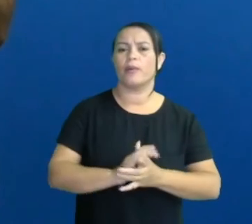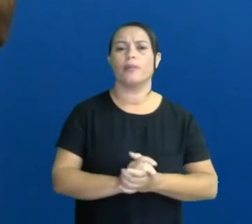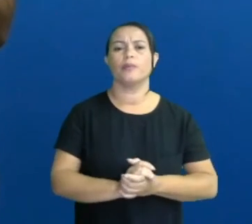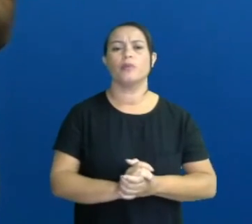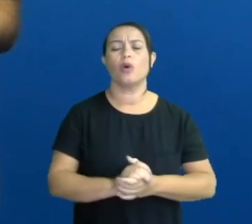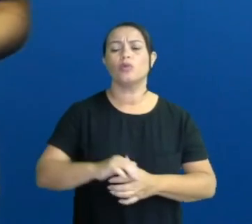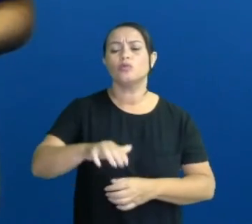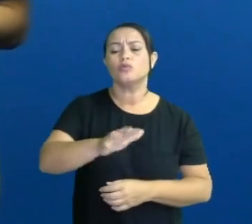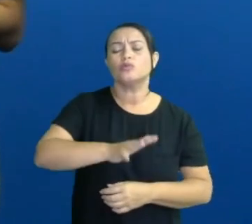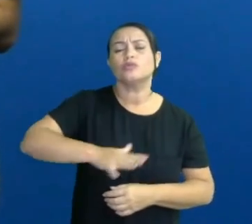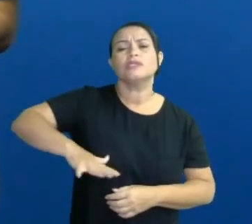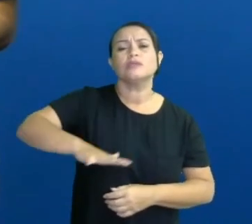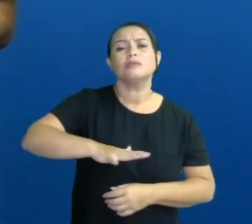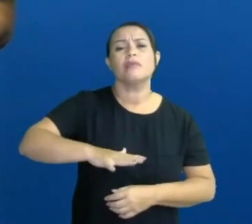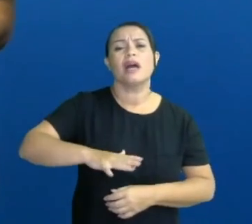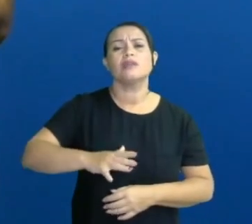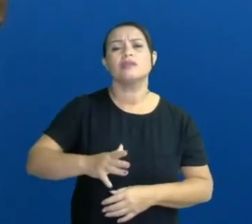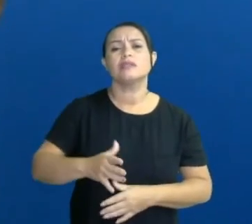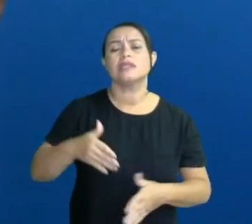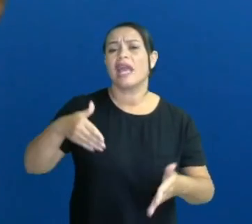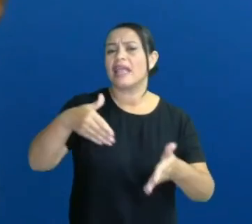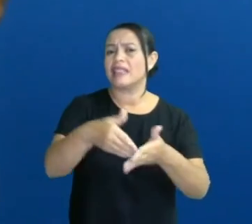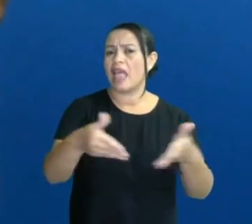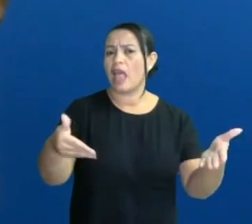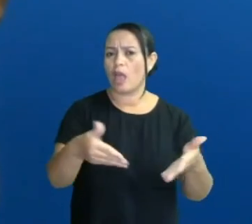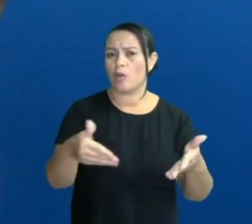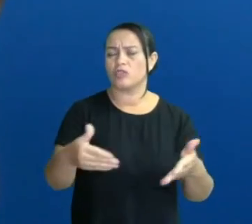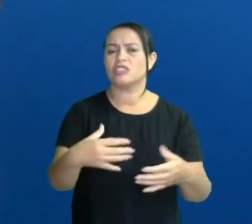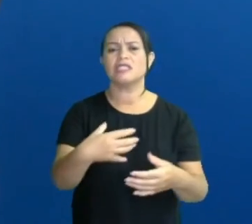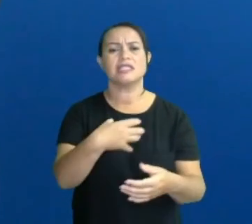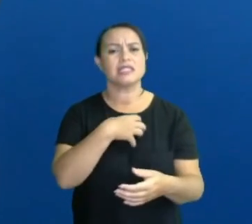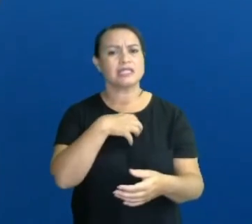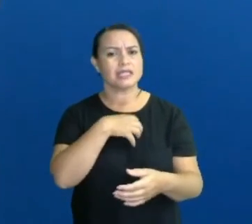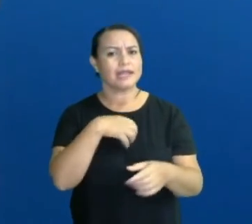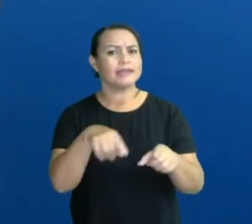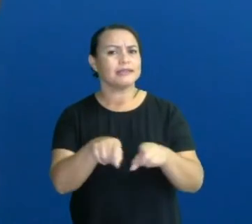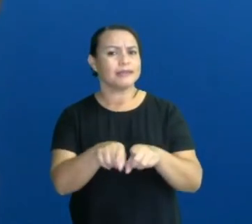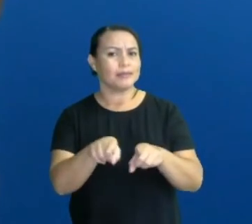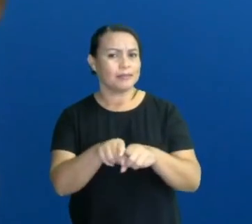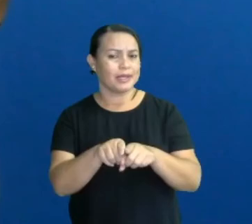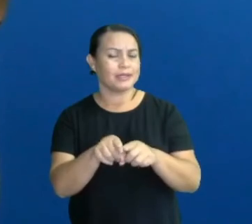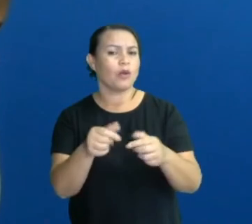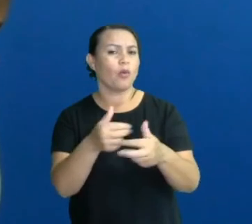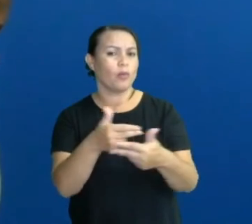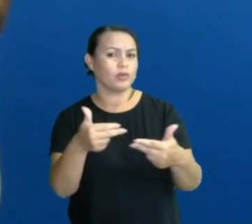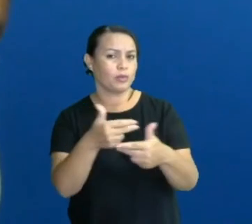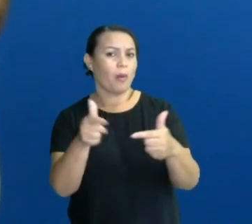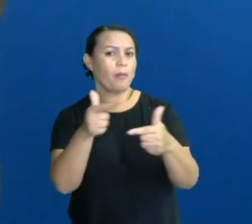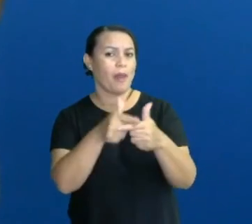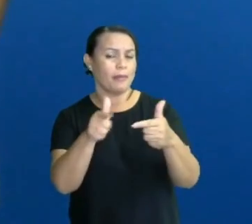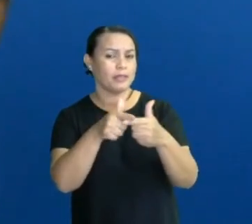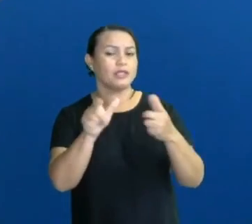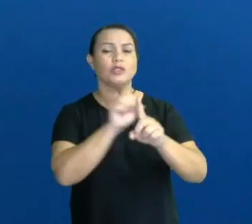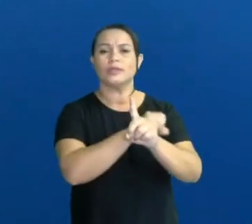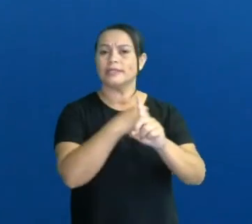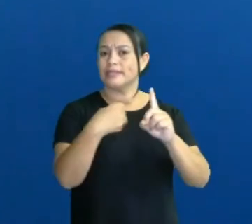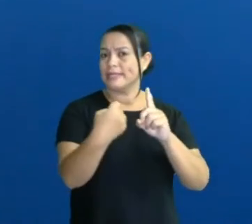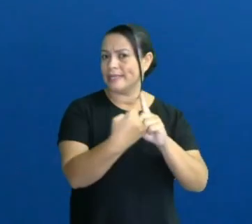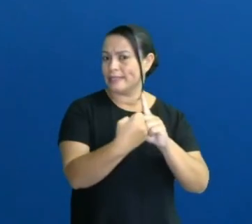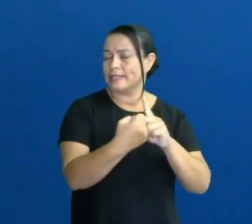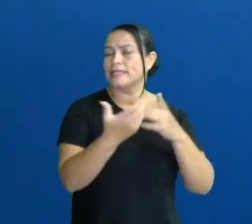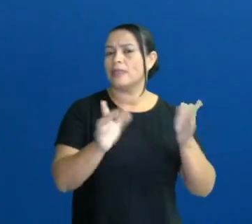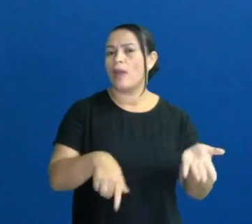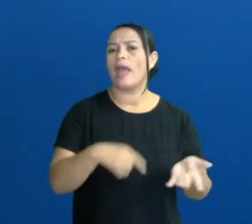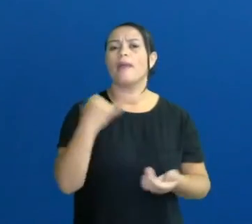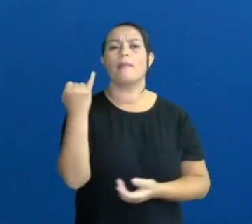diferenciação nos espaços que até hoje a gente sente na gênese das nossas mazelas sociais. Então isso é muito